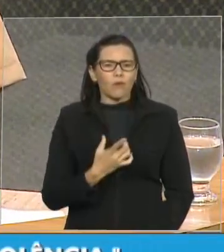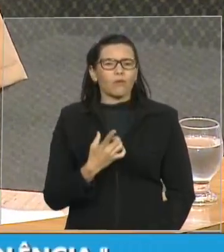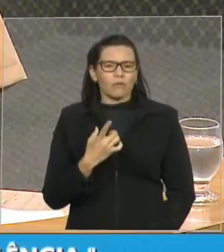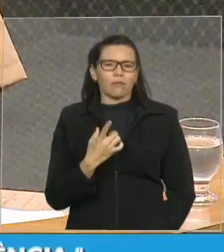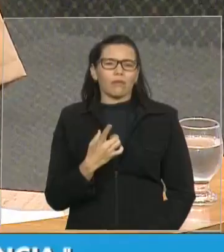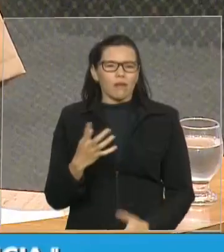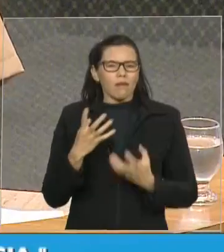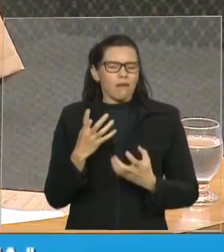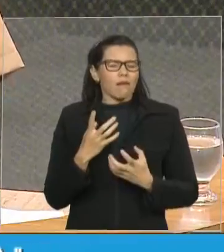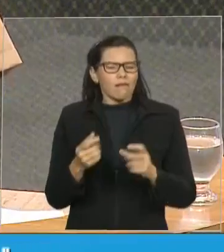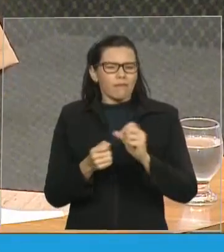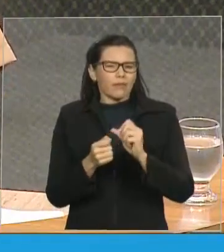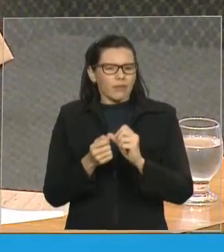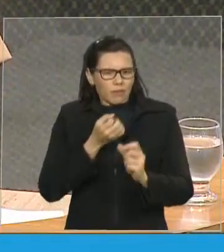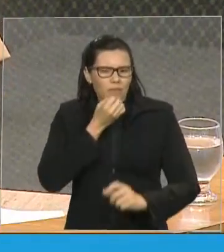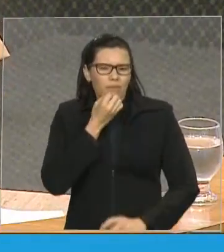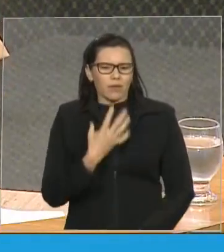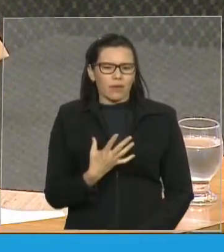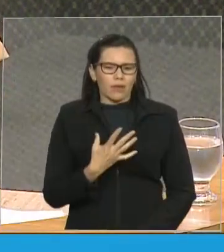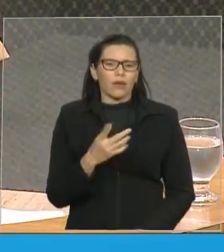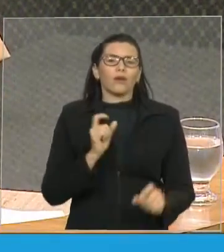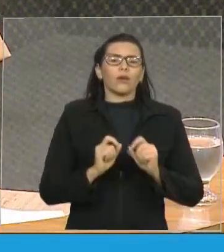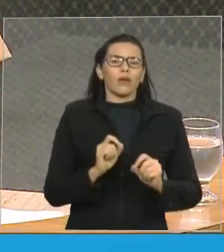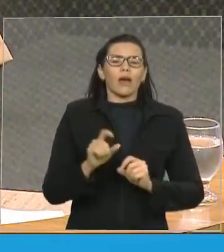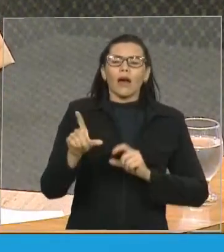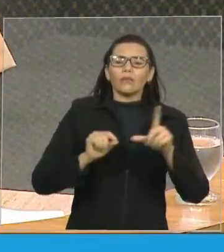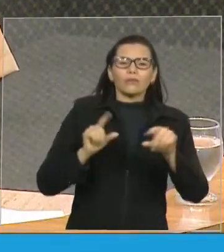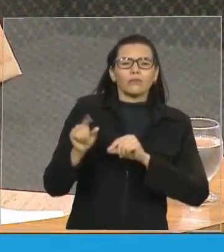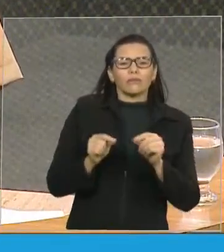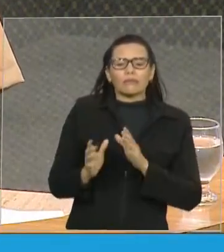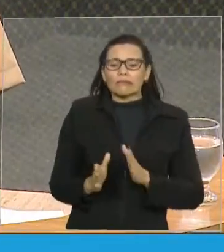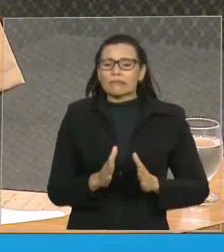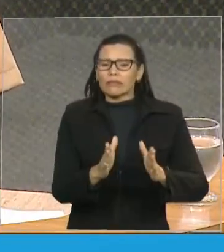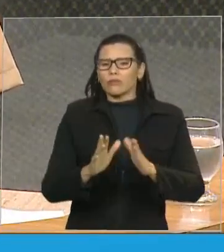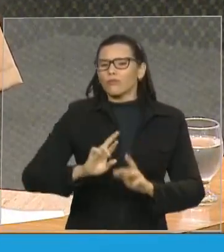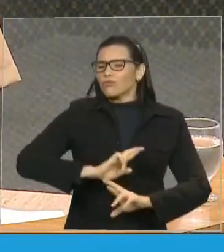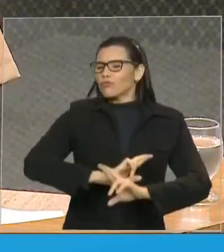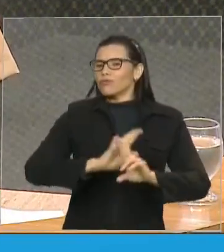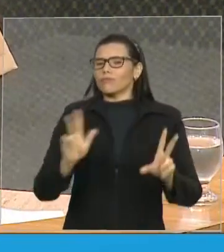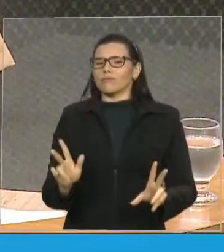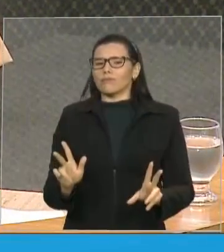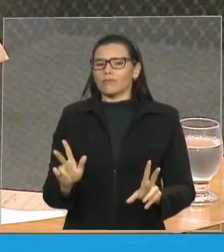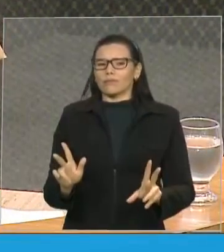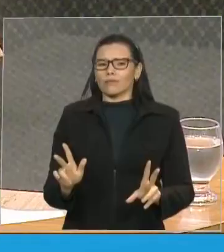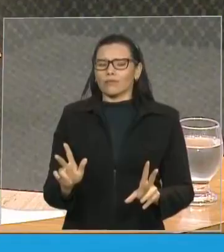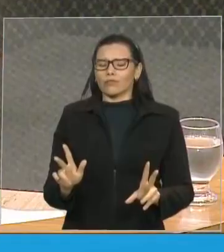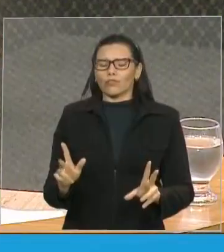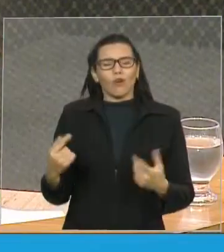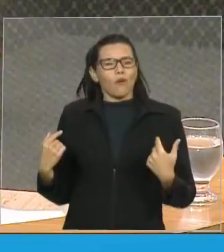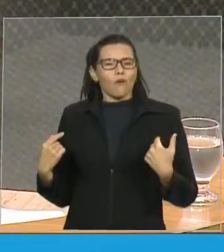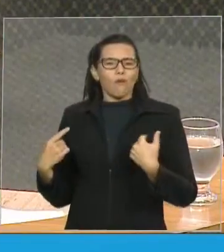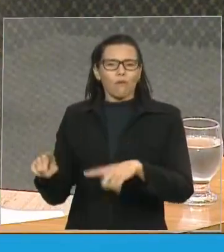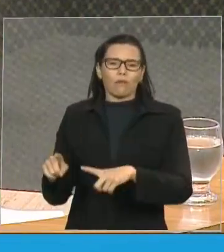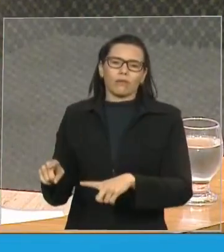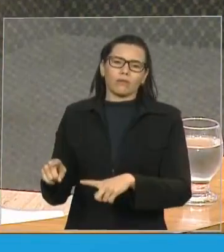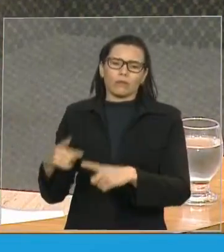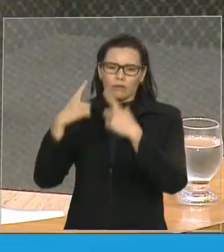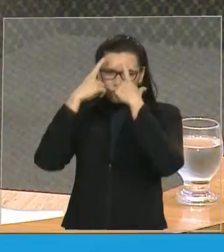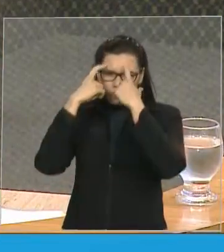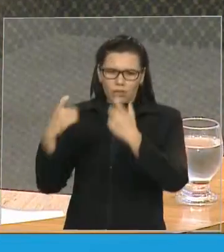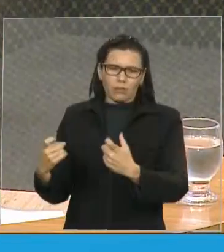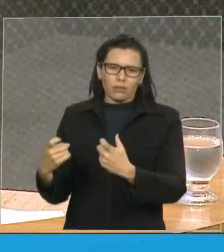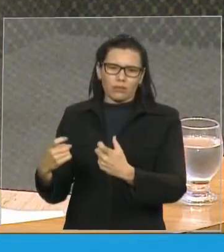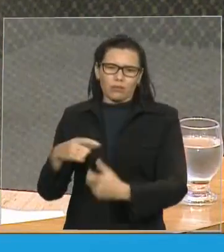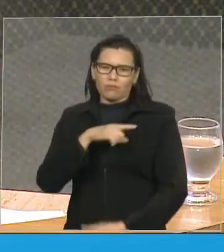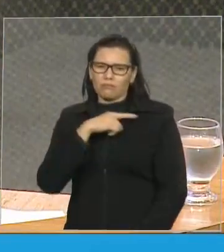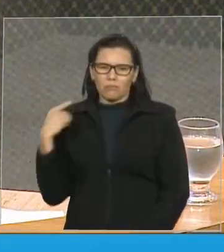caminho que nos leve a superar a violência crescente em todos os níveis. Violência de morte,